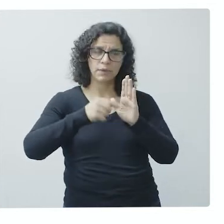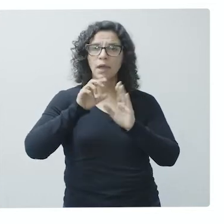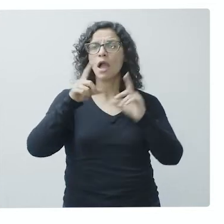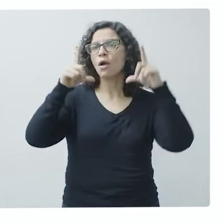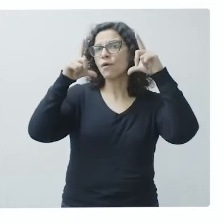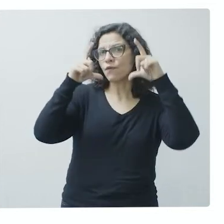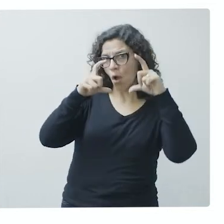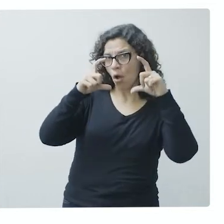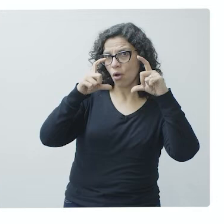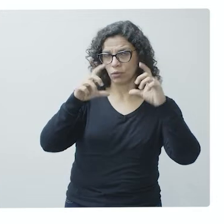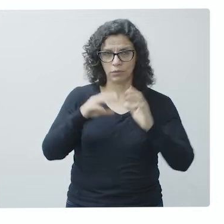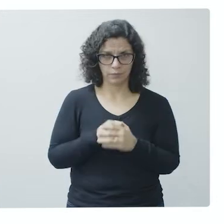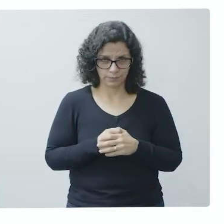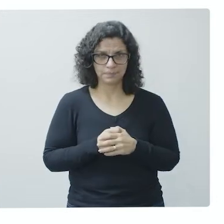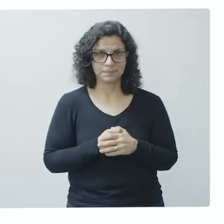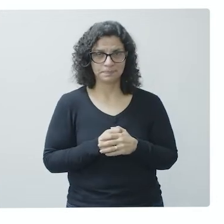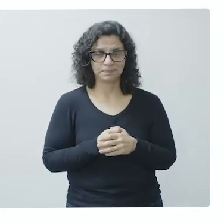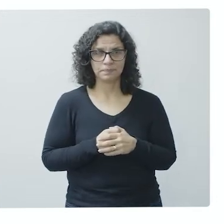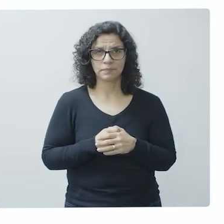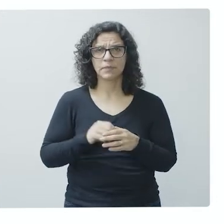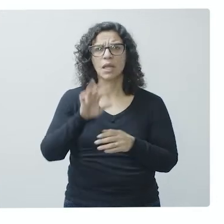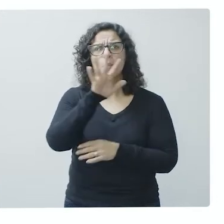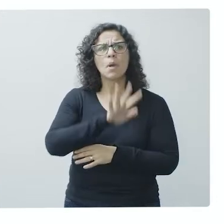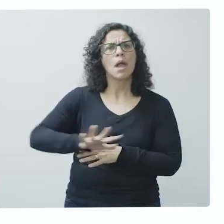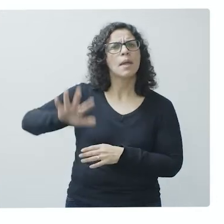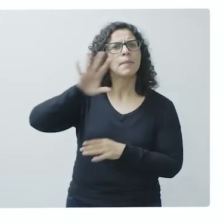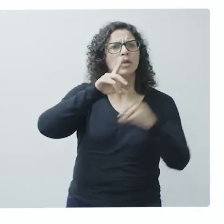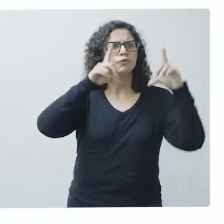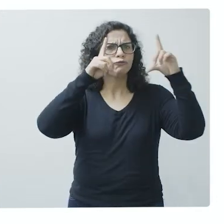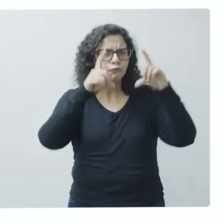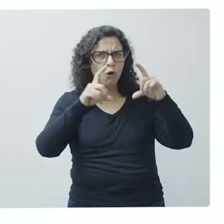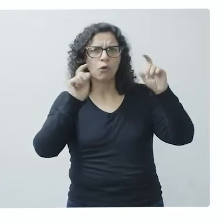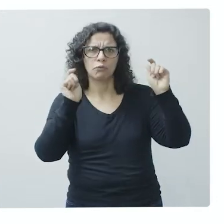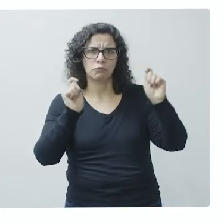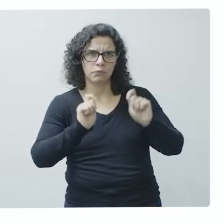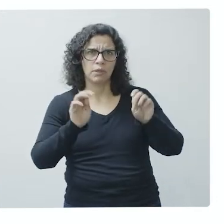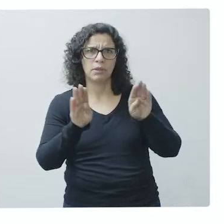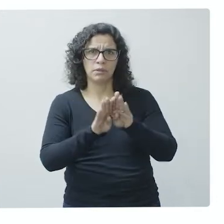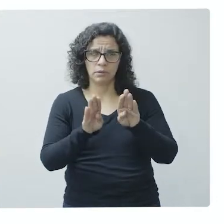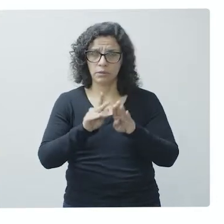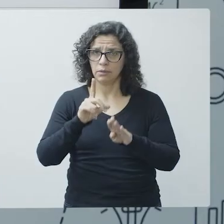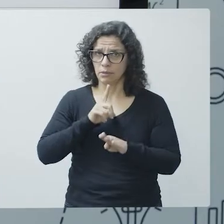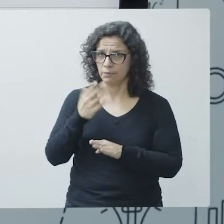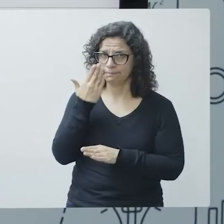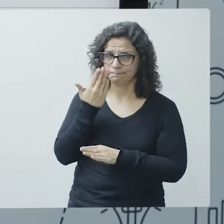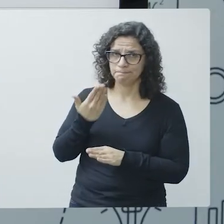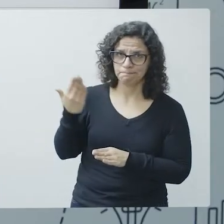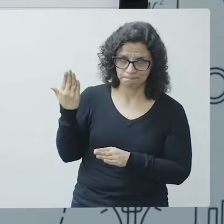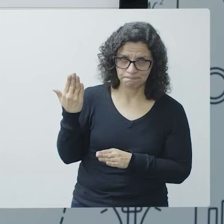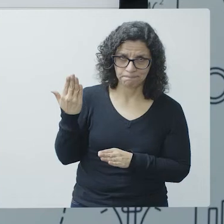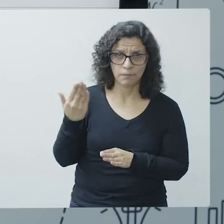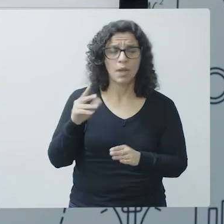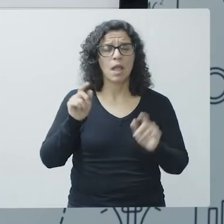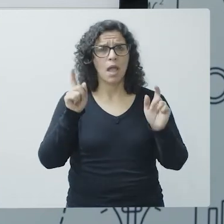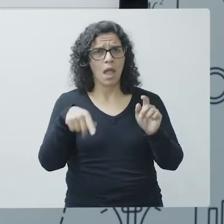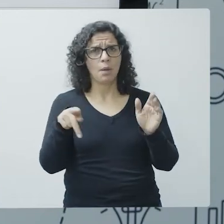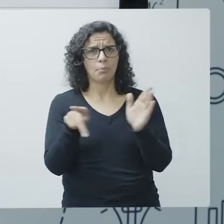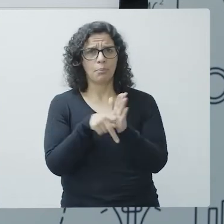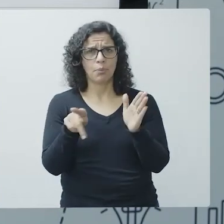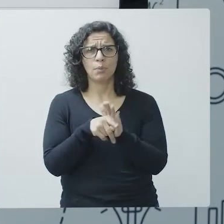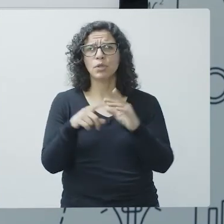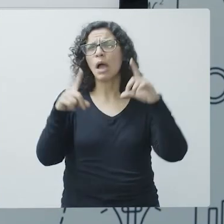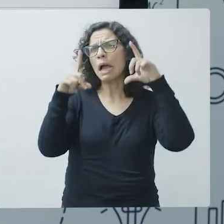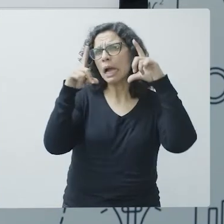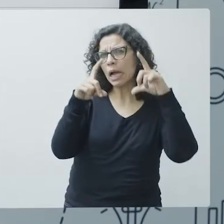coisa relacionada a uma imagem, imagem tirada de uma câmera, não necessariamente somente